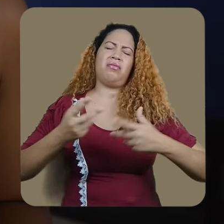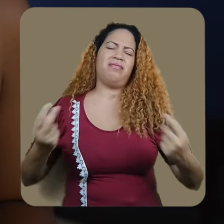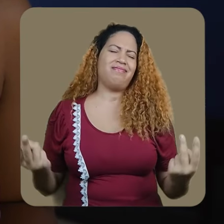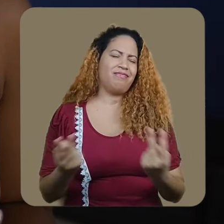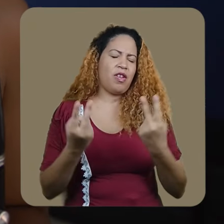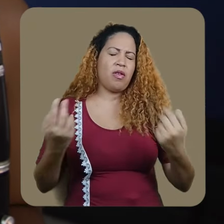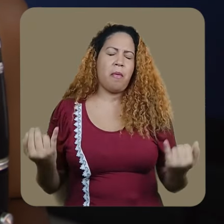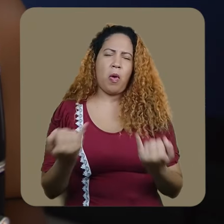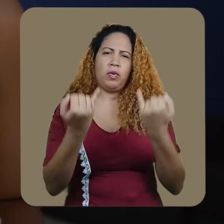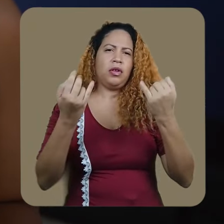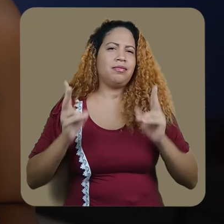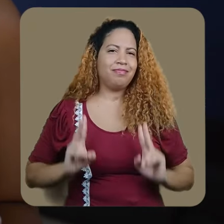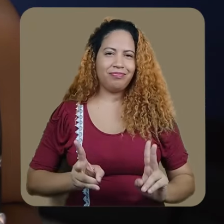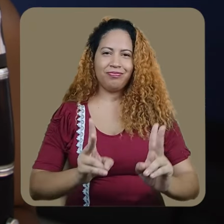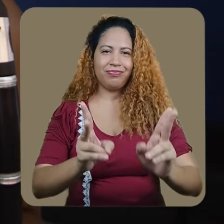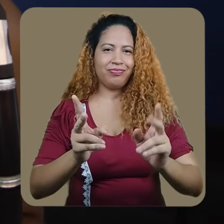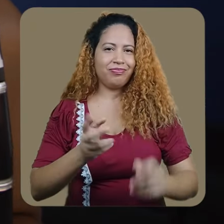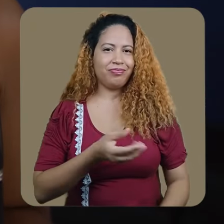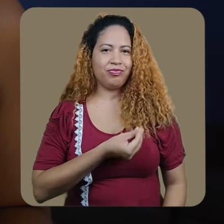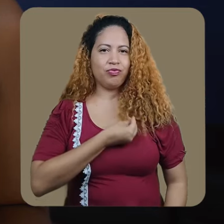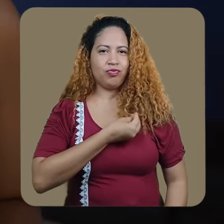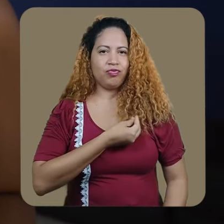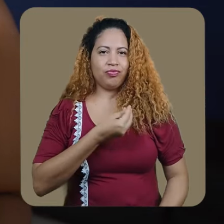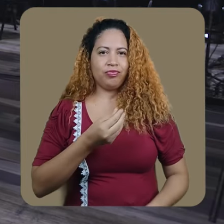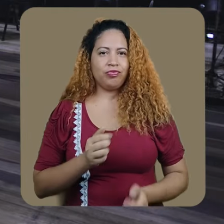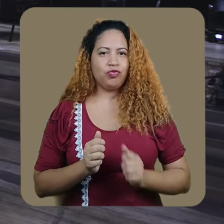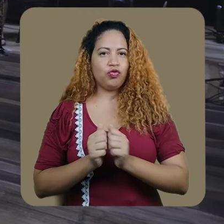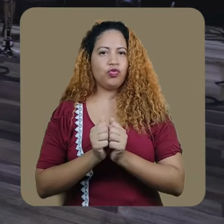uma troca muito valiosa que eu vou levar para sempre.